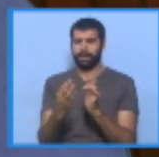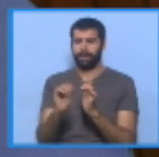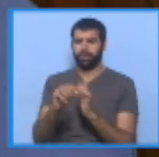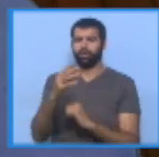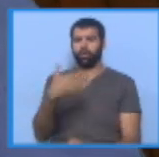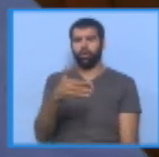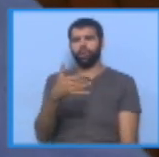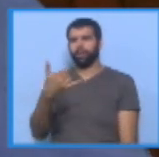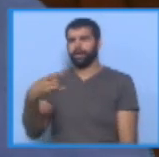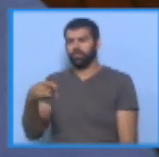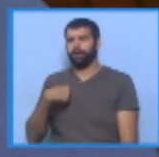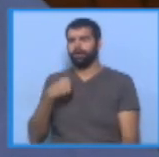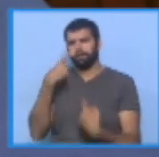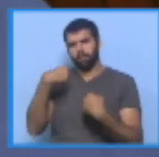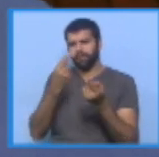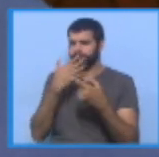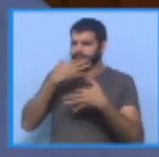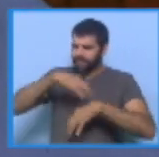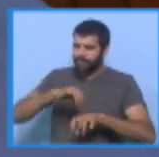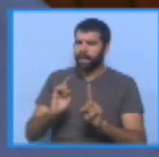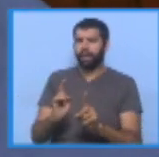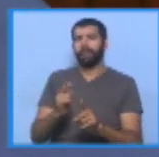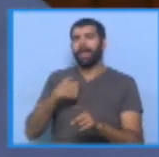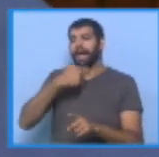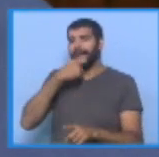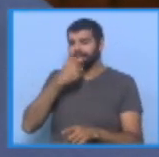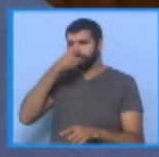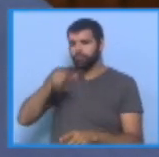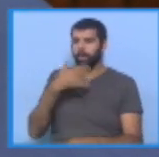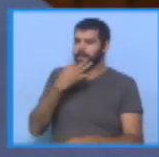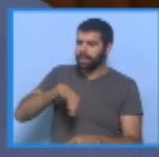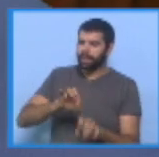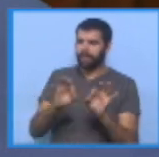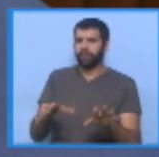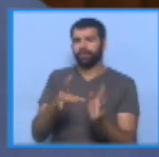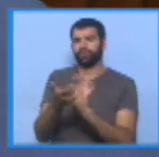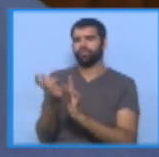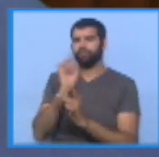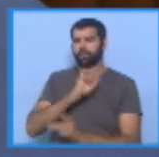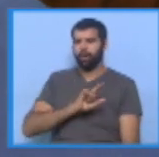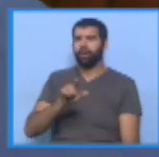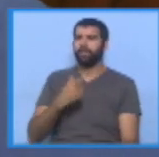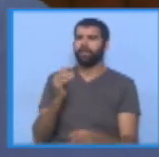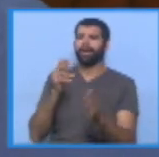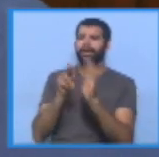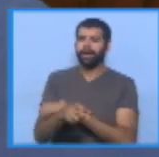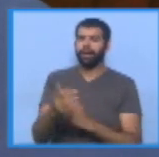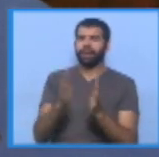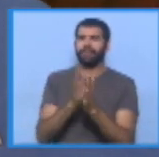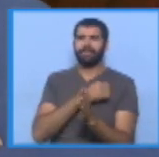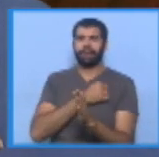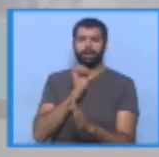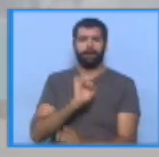11:29 como humilde. E, portanto, só quem é humilde como Jesus pode fazer parte da igreja de